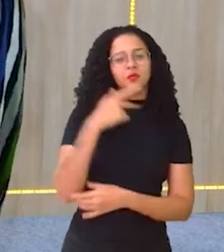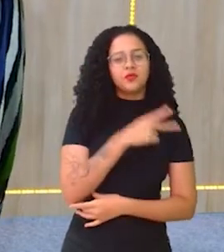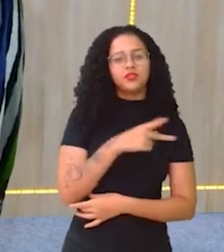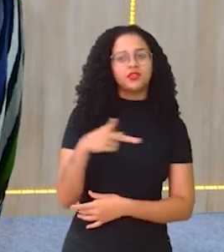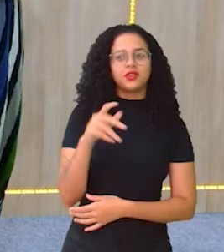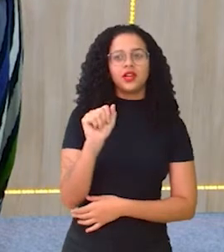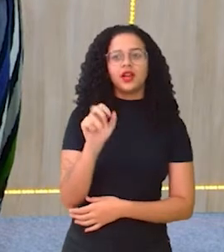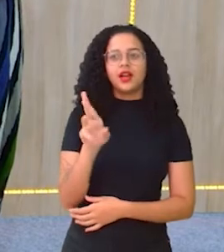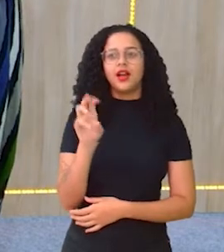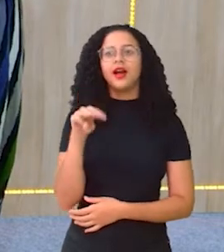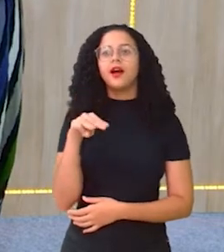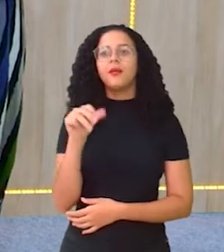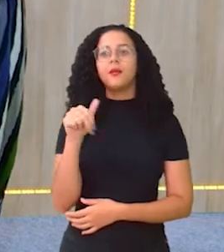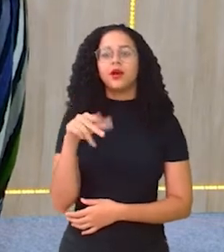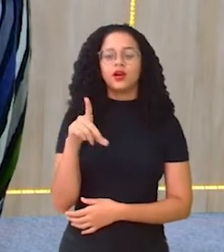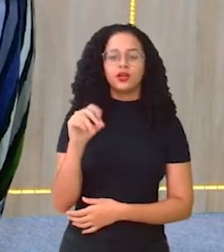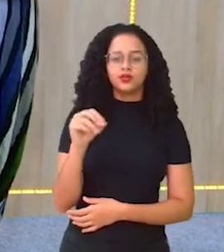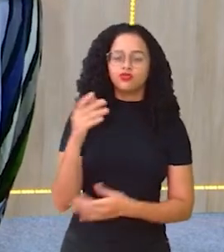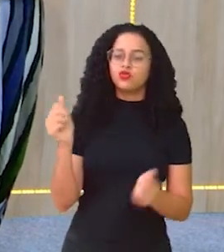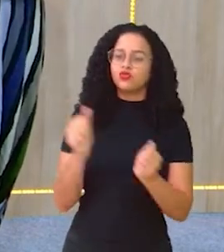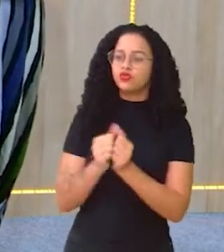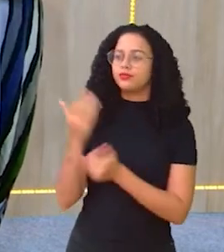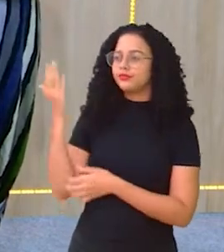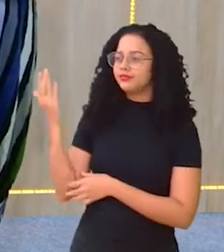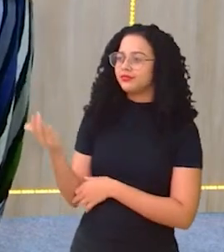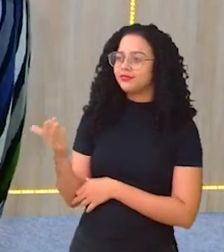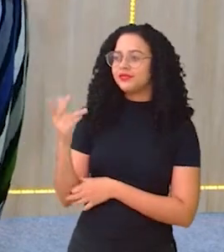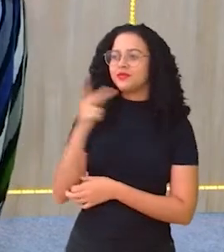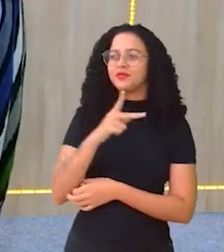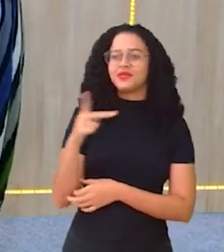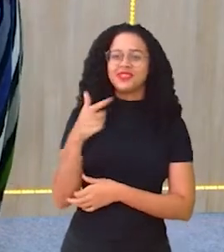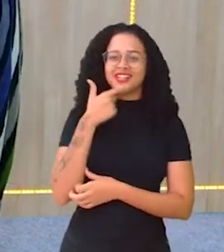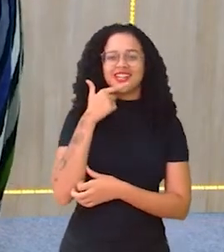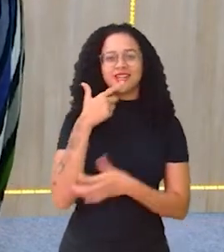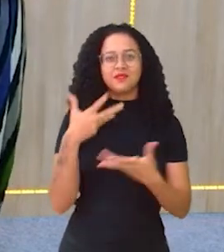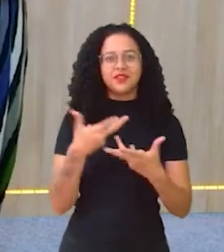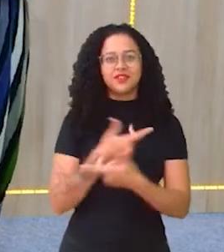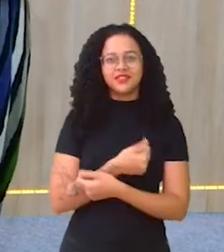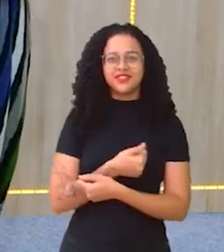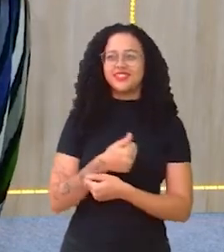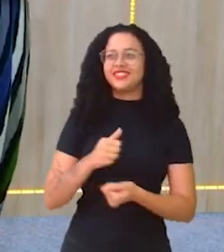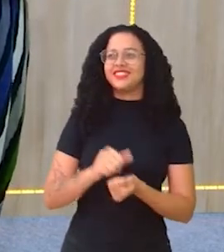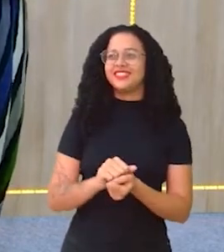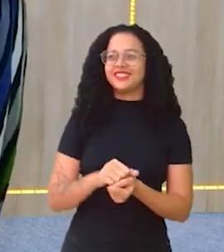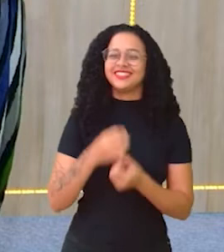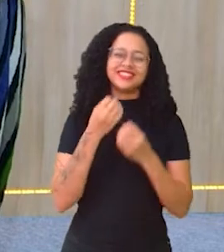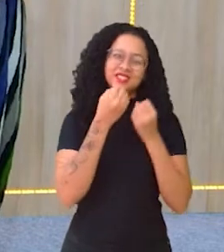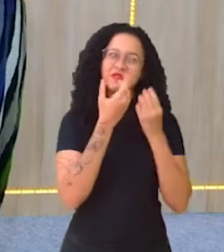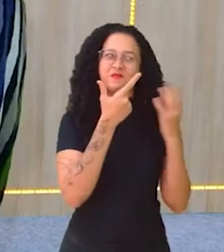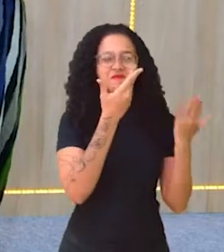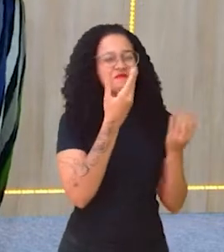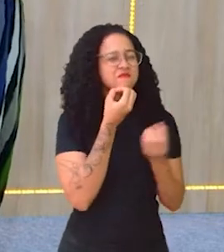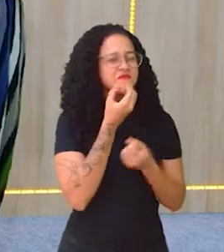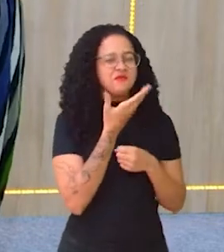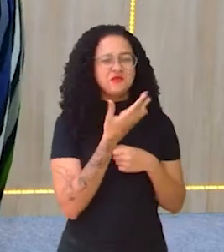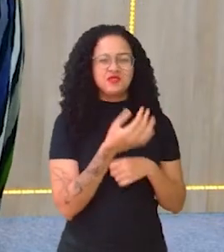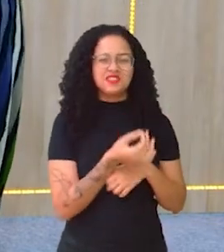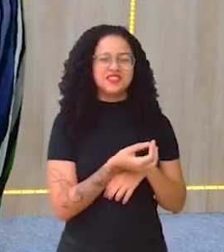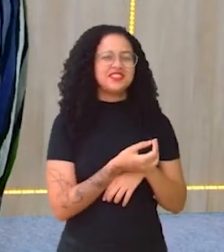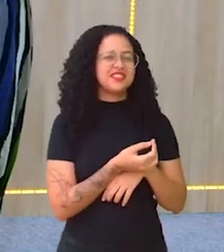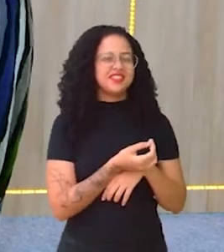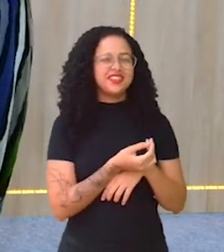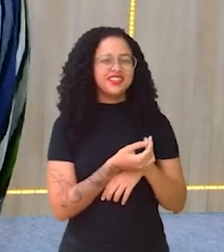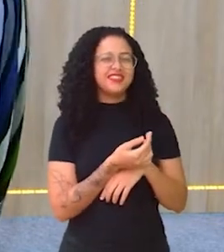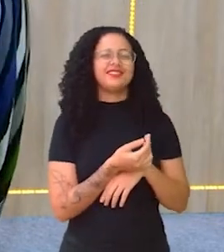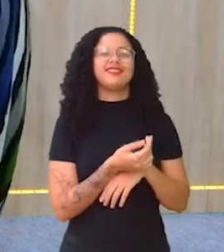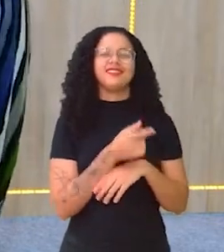Armando Pérez e estou aqui com ela, essa pessoa risonha maravilhosa aqui ao meu lado. Tão bonzinho. Tá vendo que pessoa bacana que eu